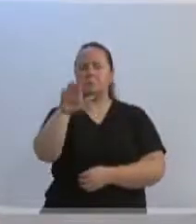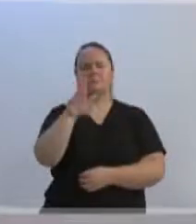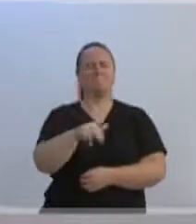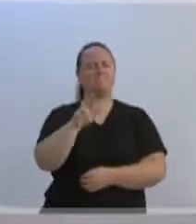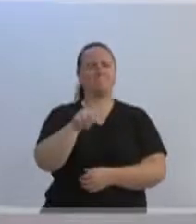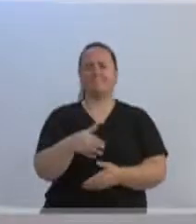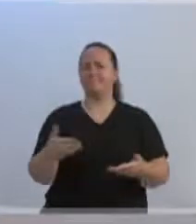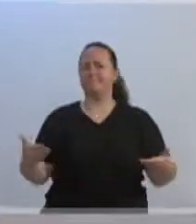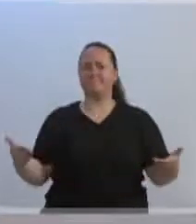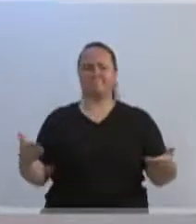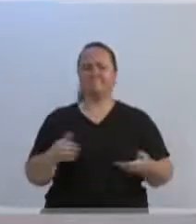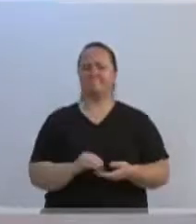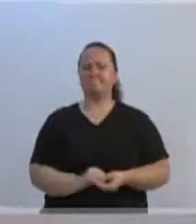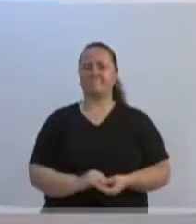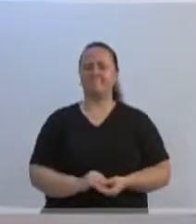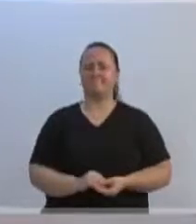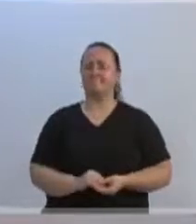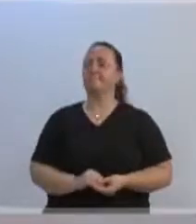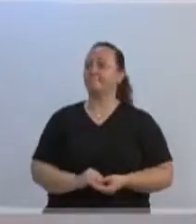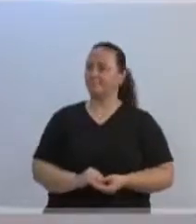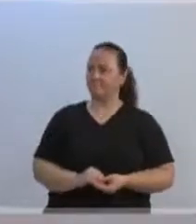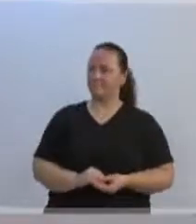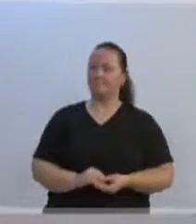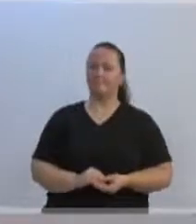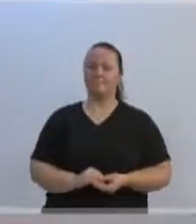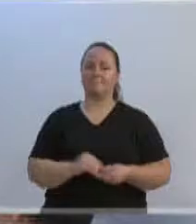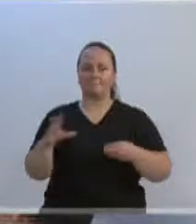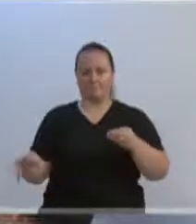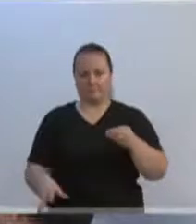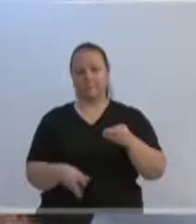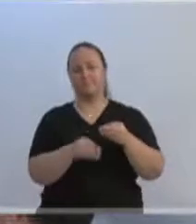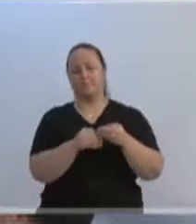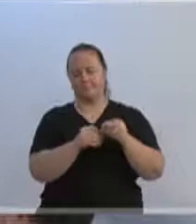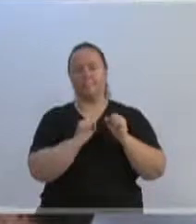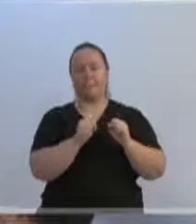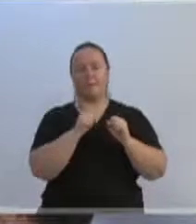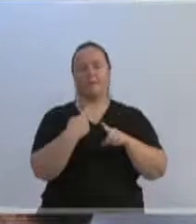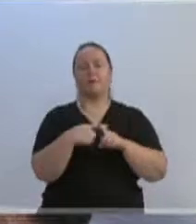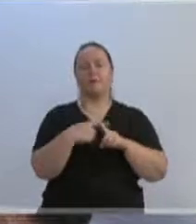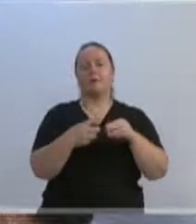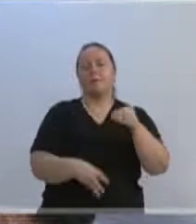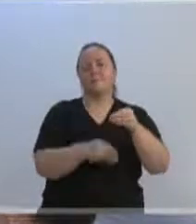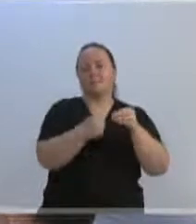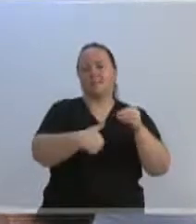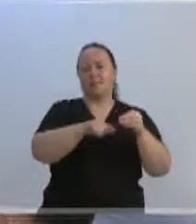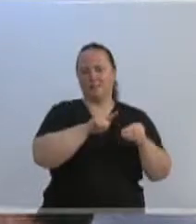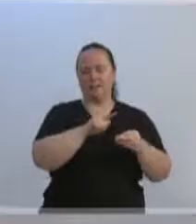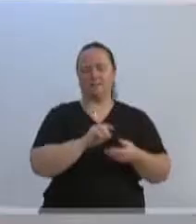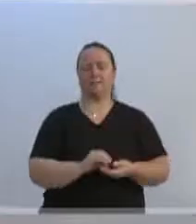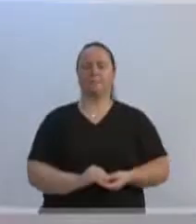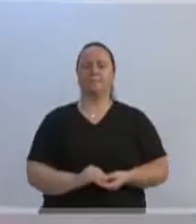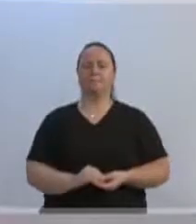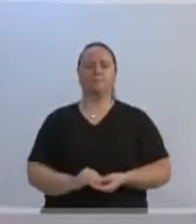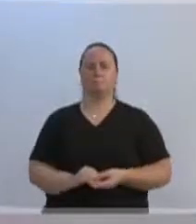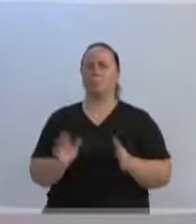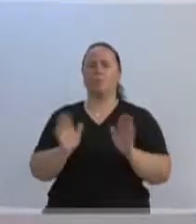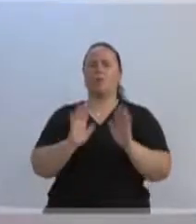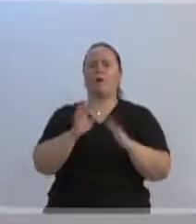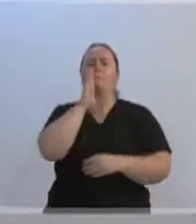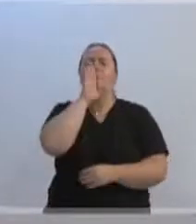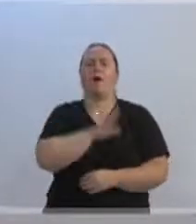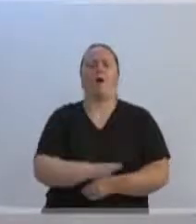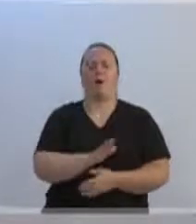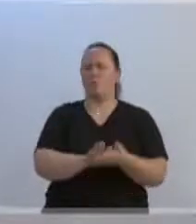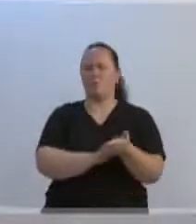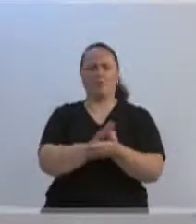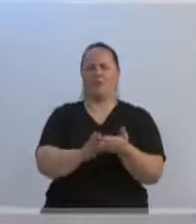governo consegue mais 36 zonas adriano devido aos aparelhos com sendo mais dois minutos funciona não leve a mal prefeito líder do governo e líder